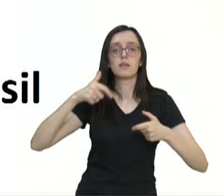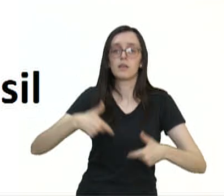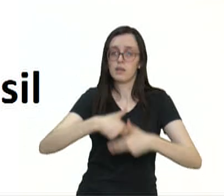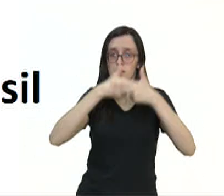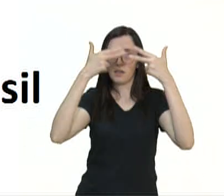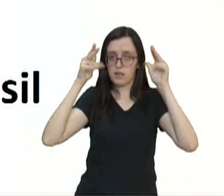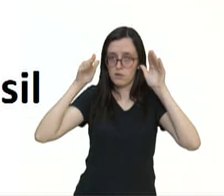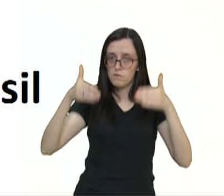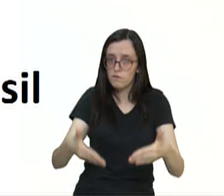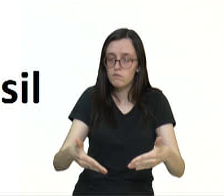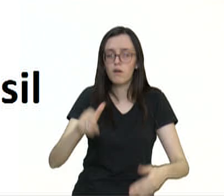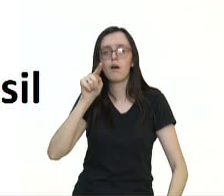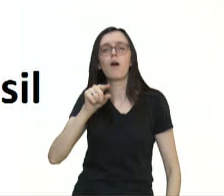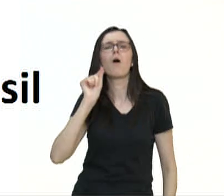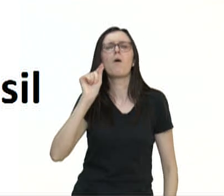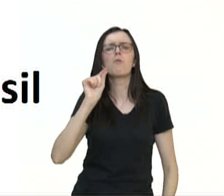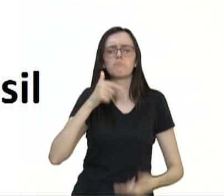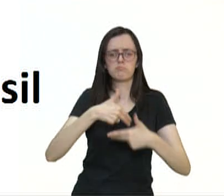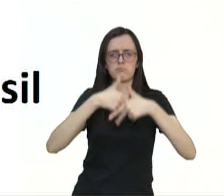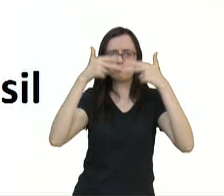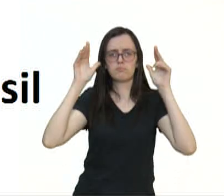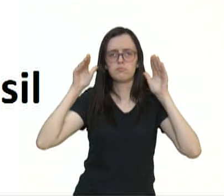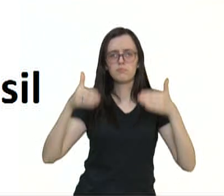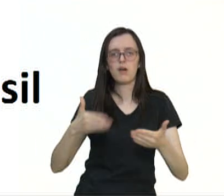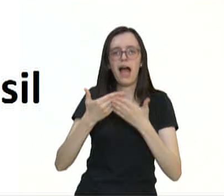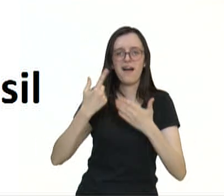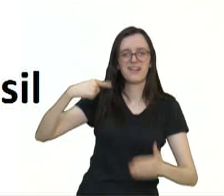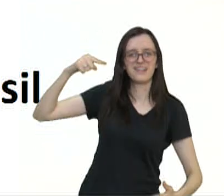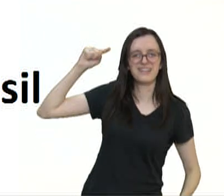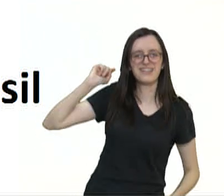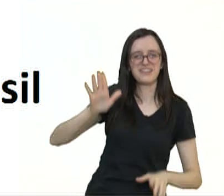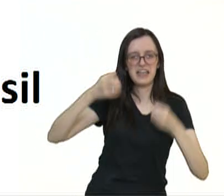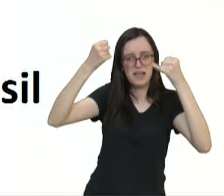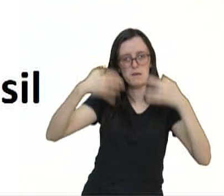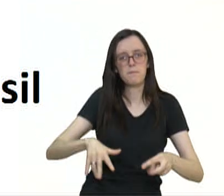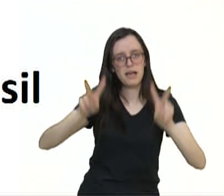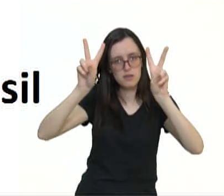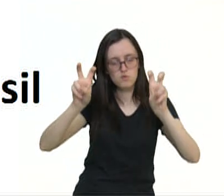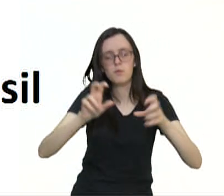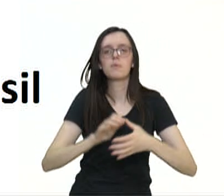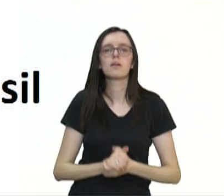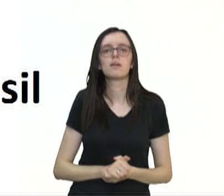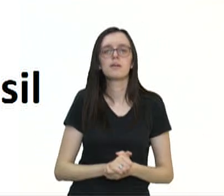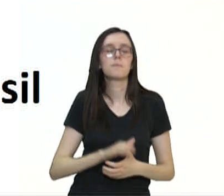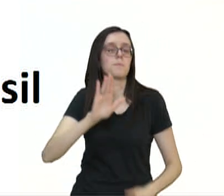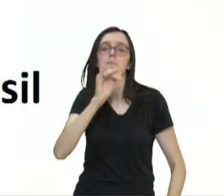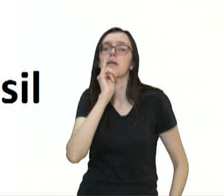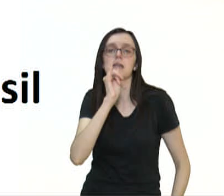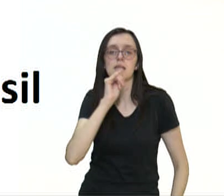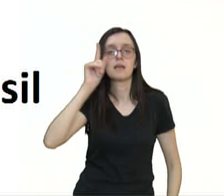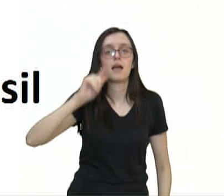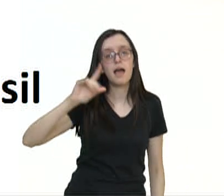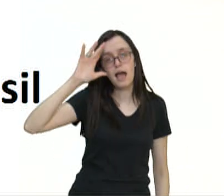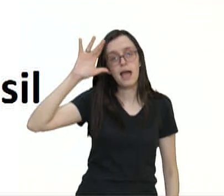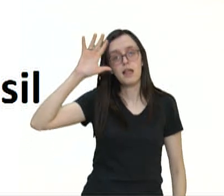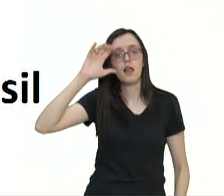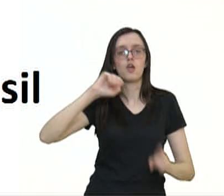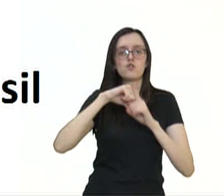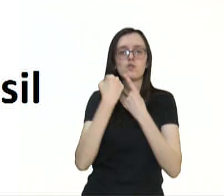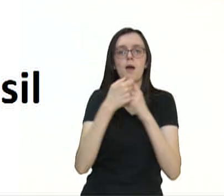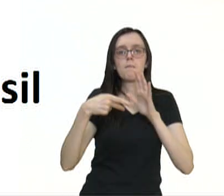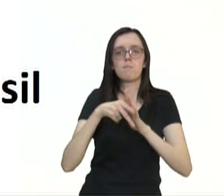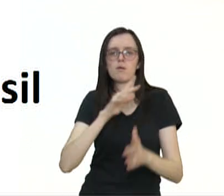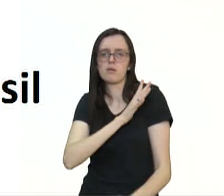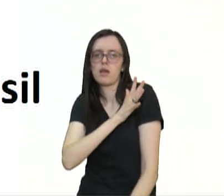etnocêntricas. Falamos de tendências etnocêntricas nas aulas anteriores, né? Por exemplo, teorias sociais